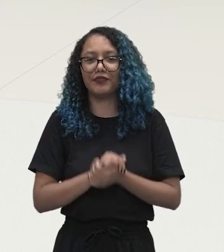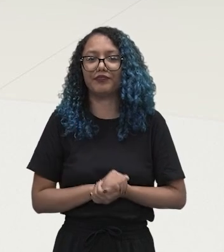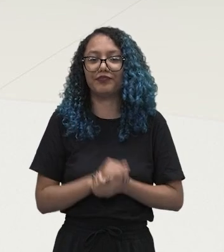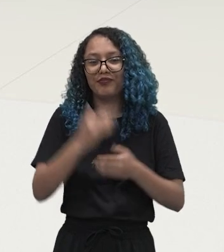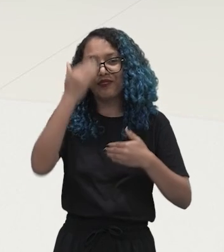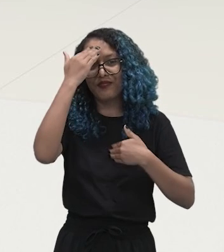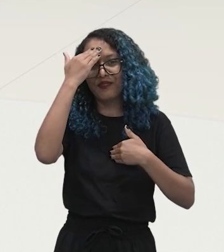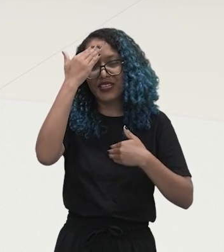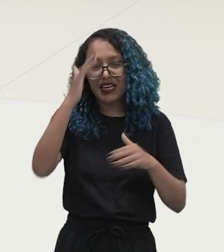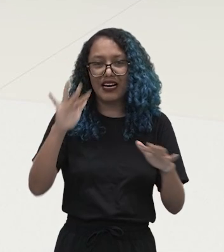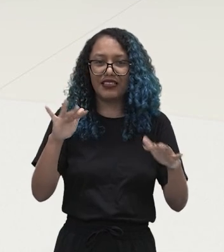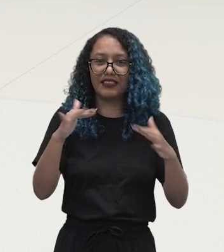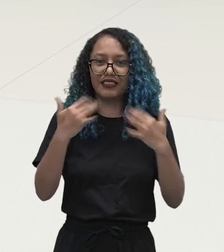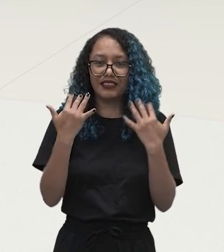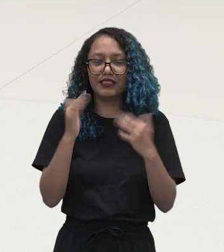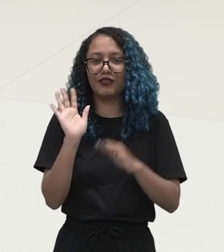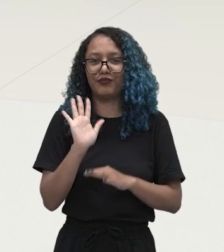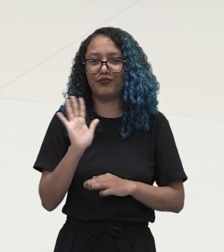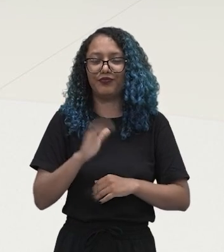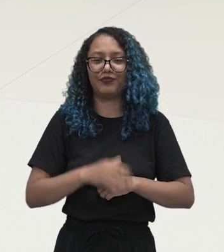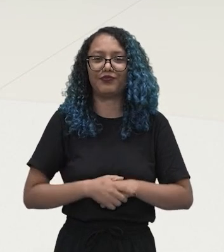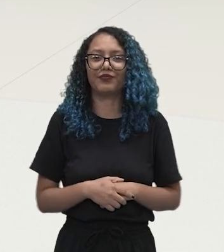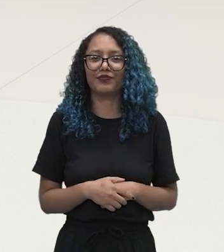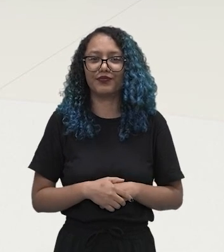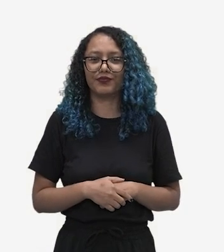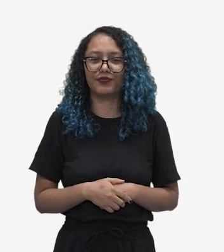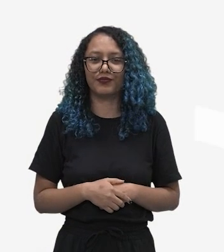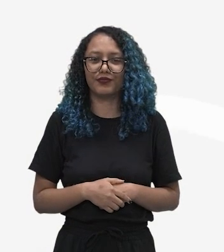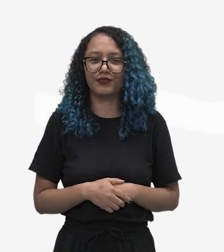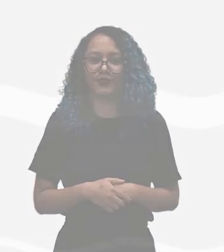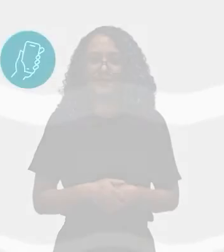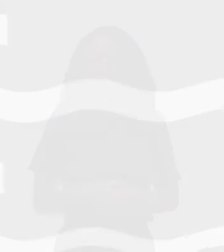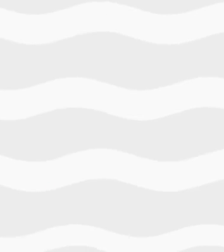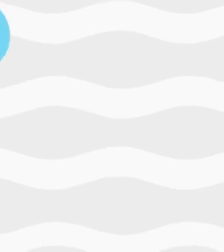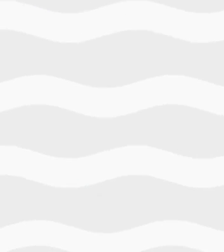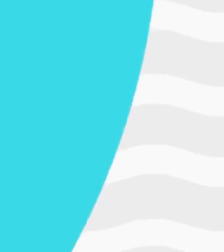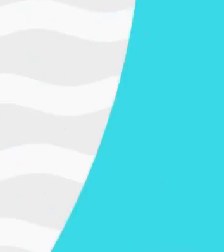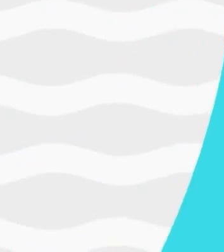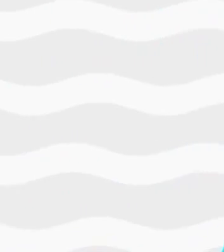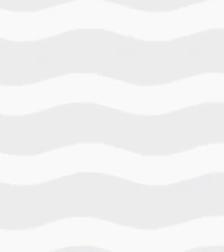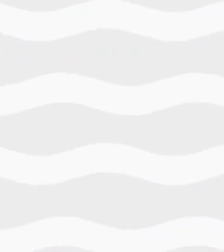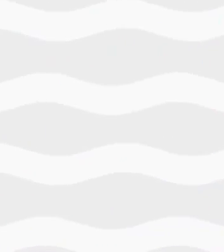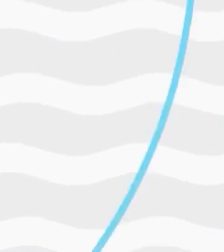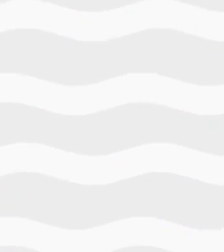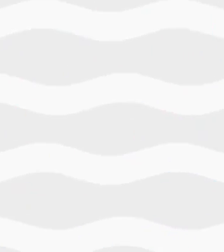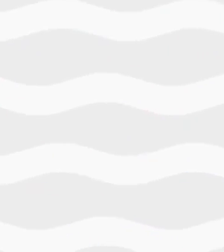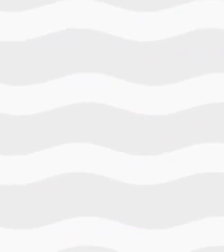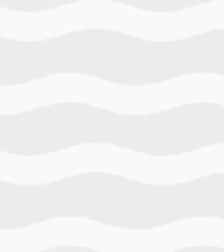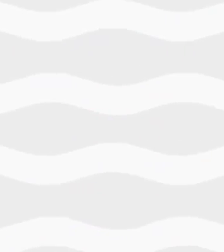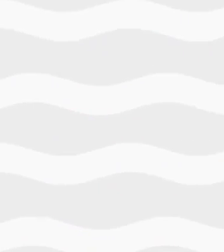Muito obrigada pela atenção e até a próxima aula.